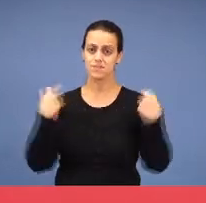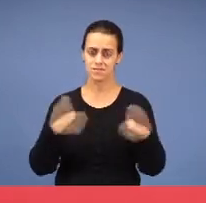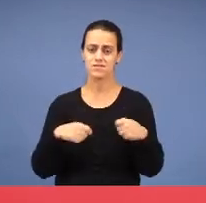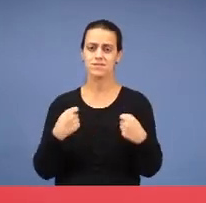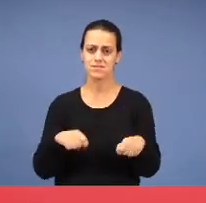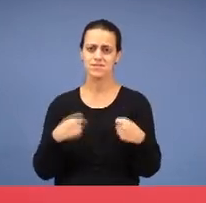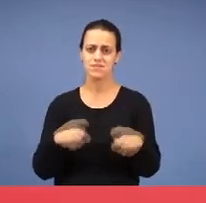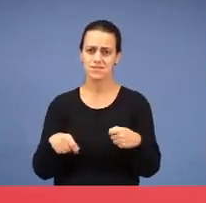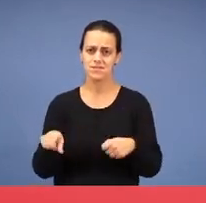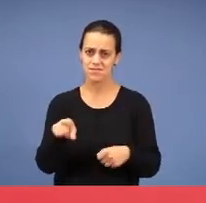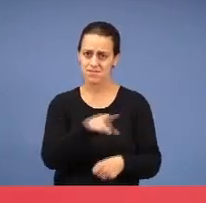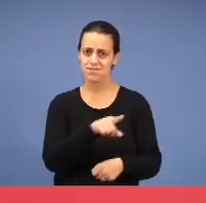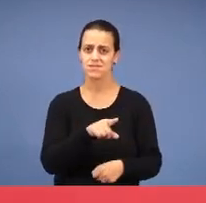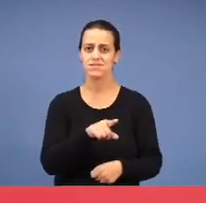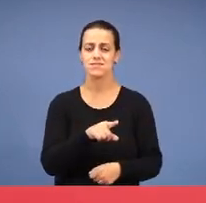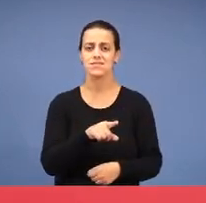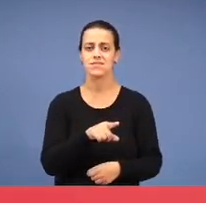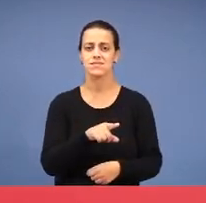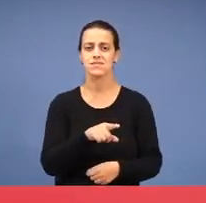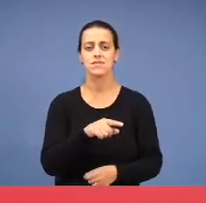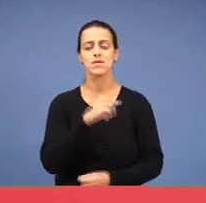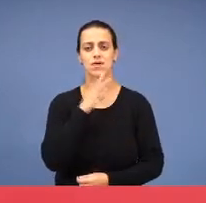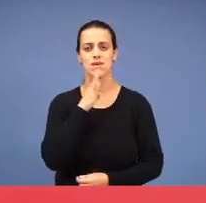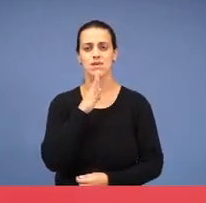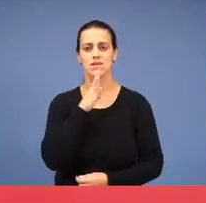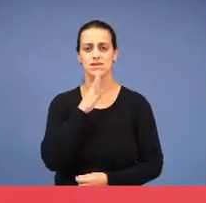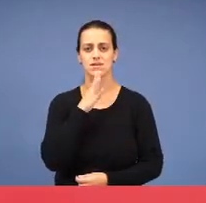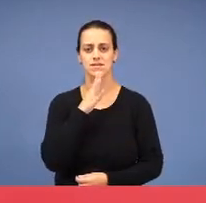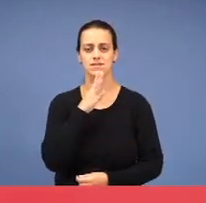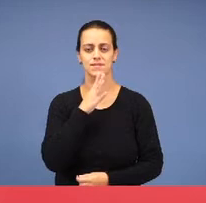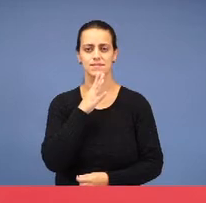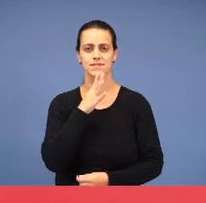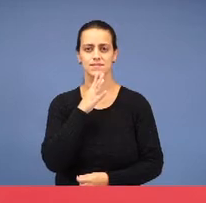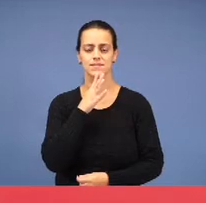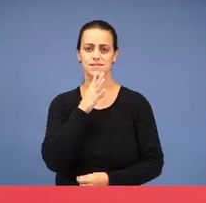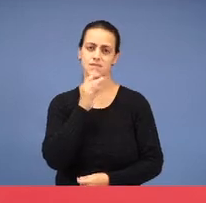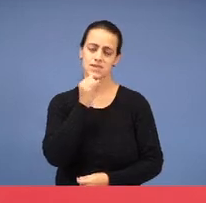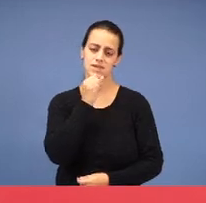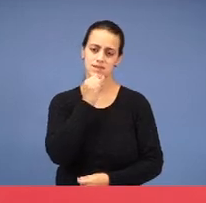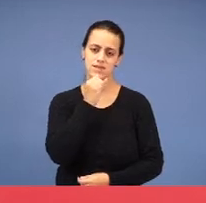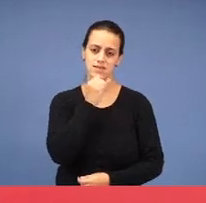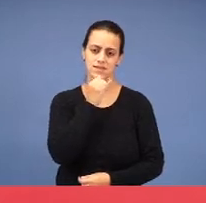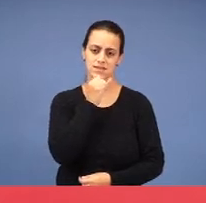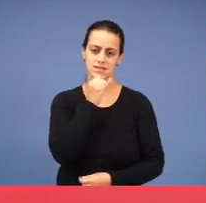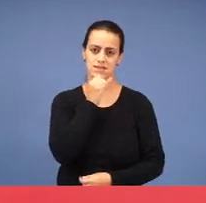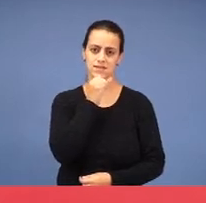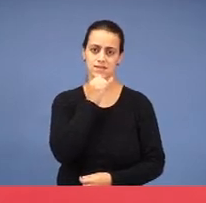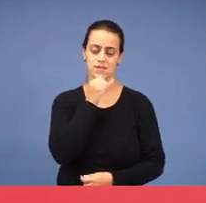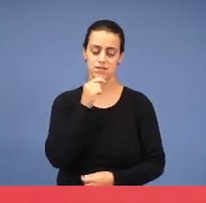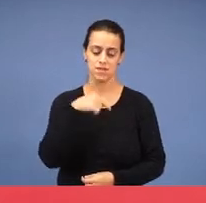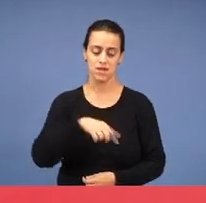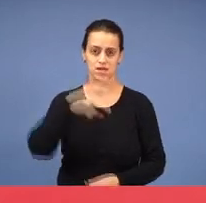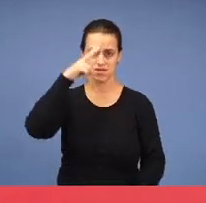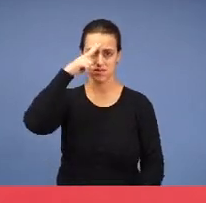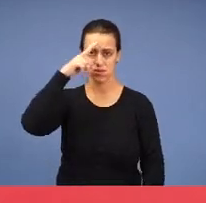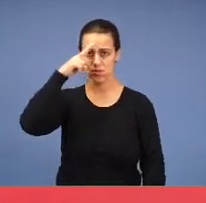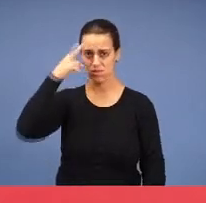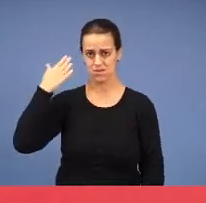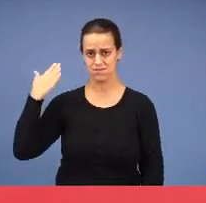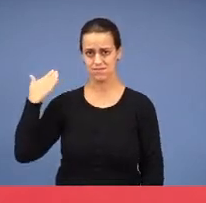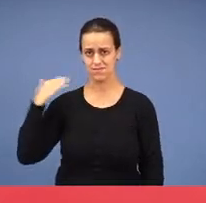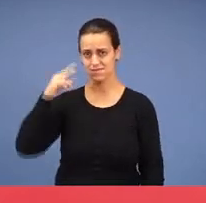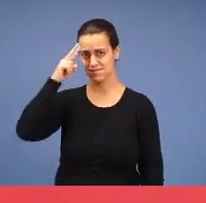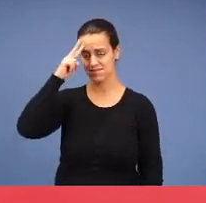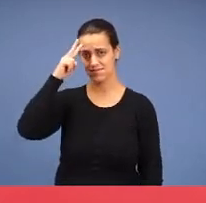necessárias para os irmãos tomarem conhecimento, como, por exemplo, nesta última segunda-feira,